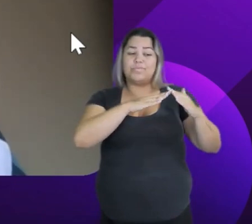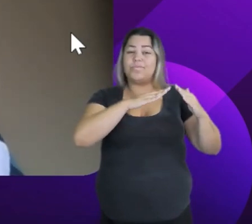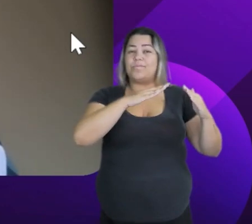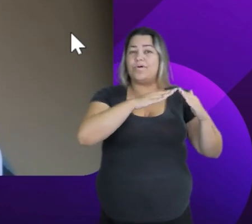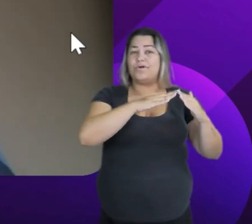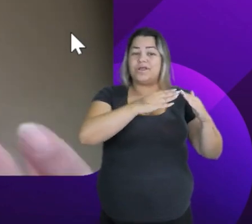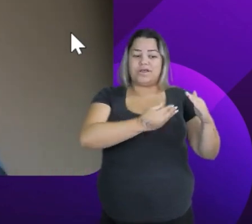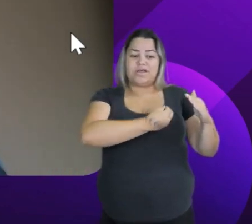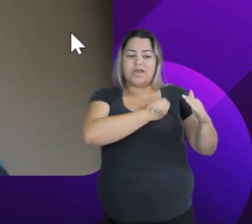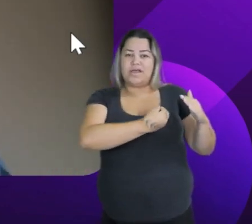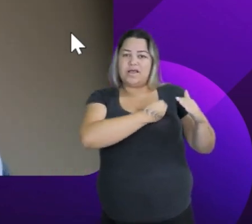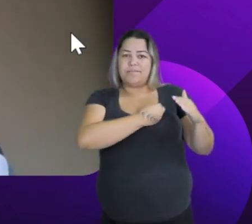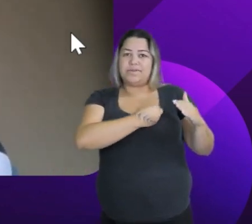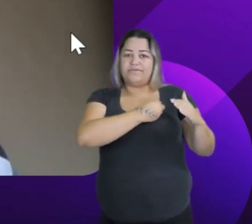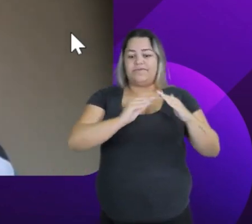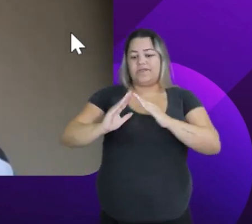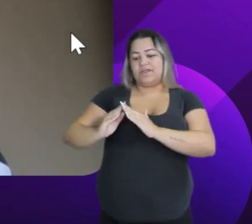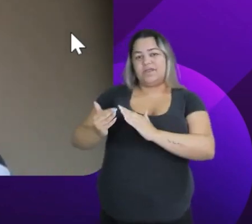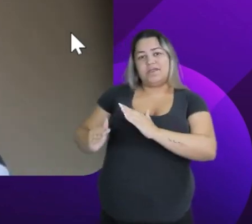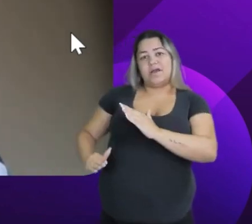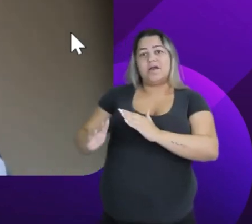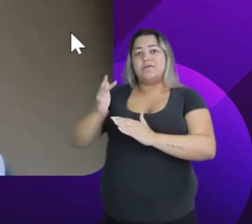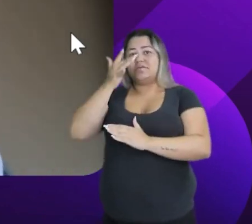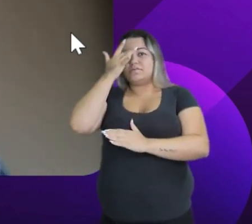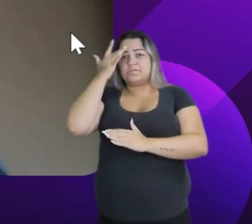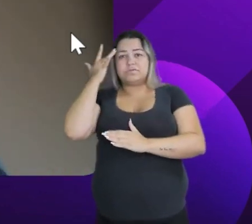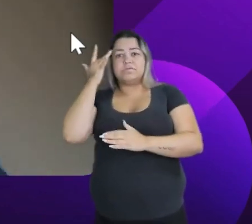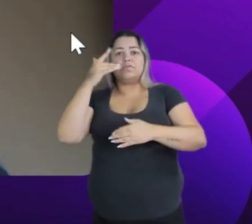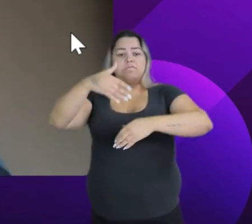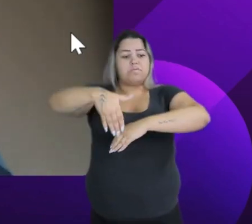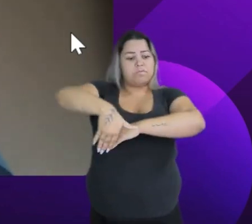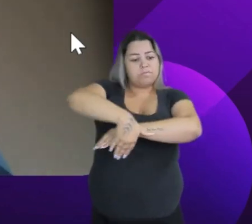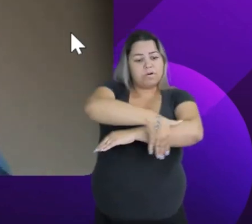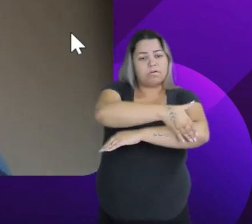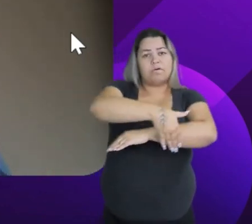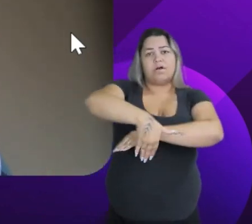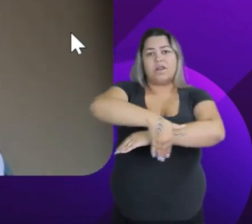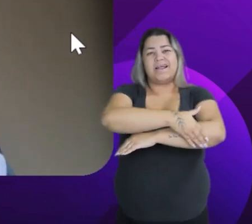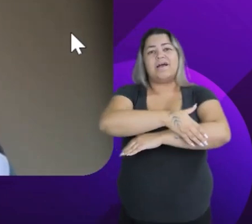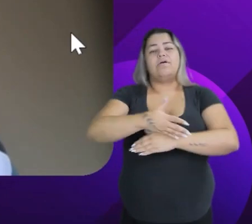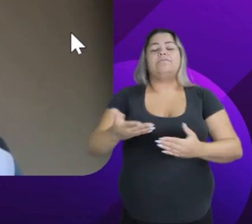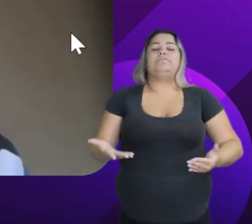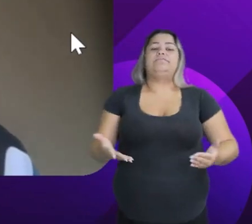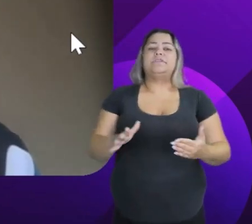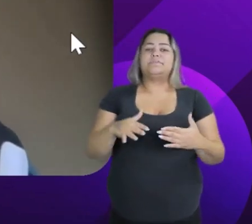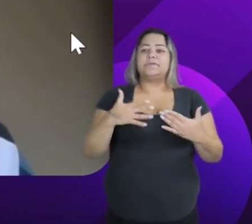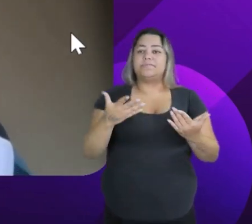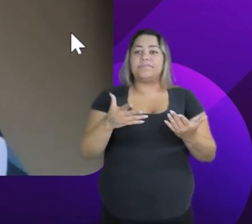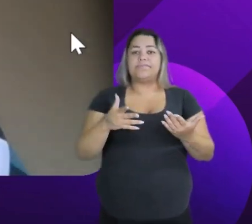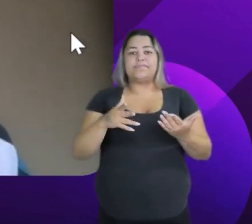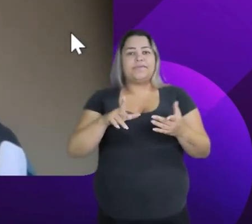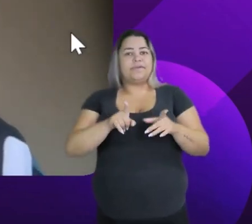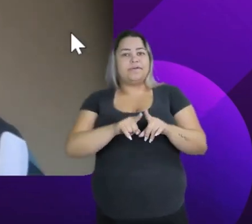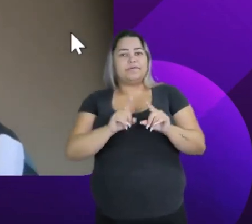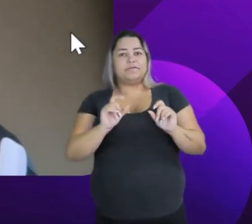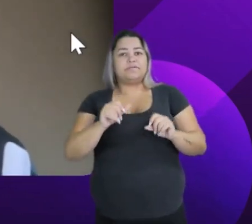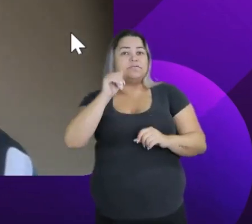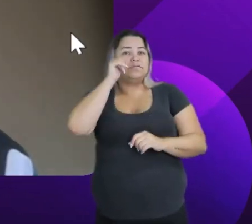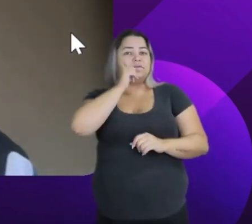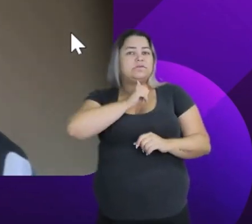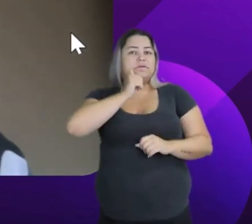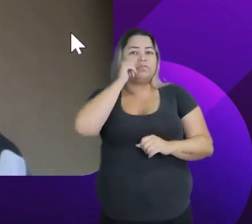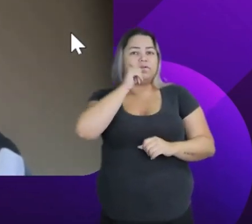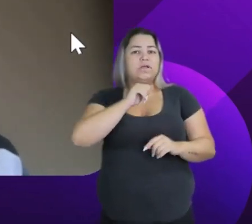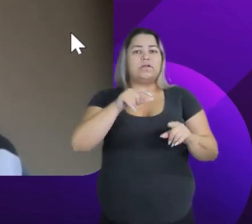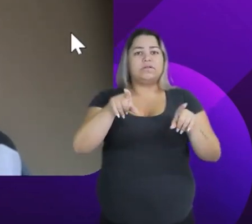habitam, mesmo muitas vezes são pessoas que moram nas ruas, né, e elas, a gente vê que muitas delas acabam sendo ou mulheres e